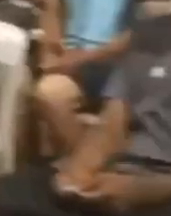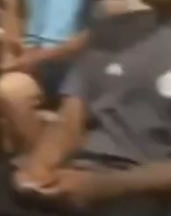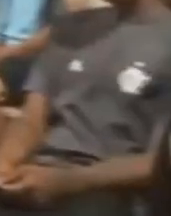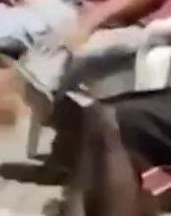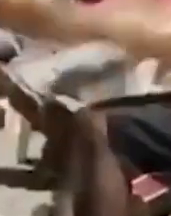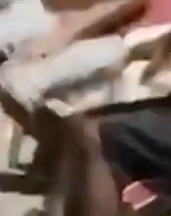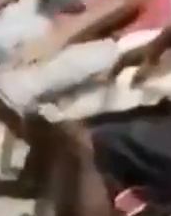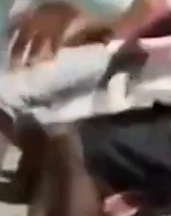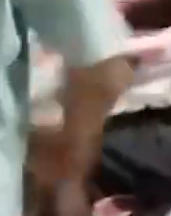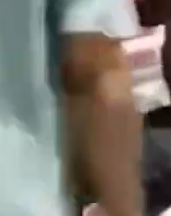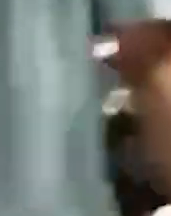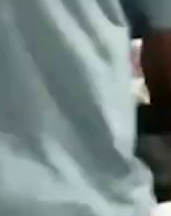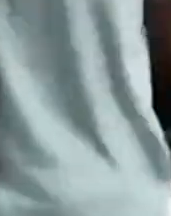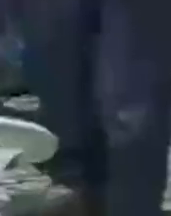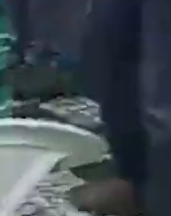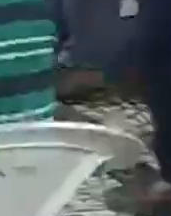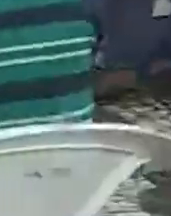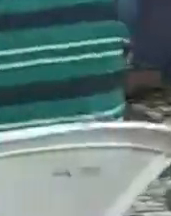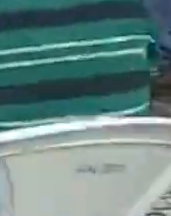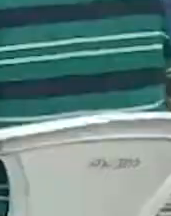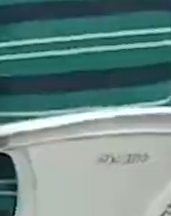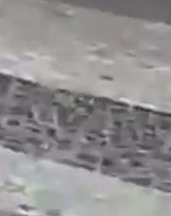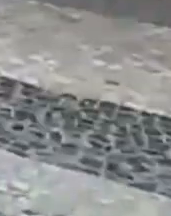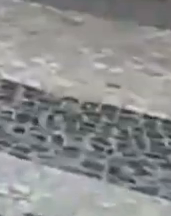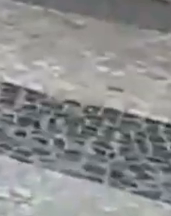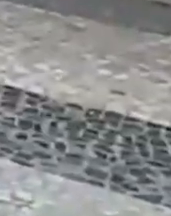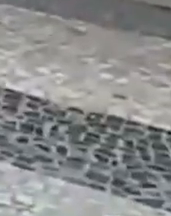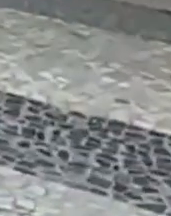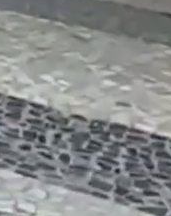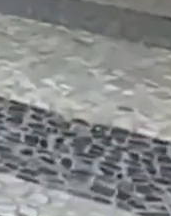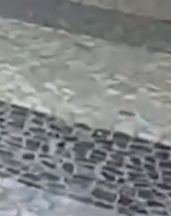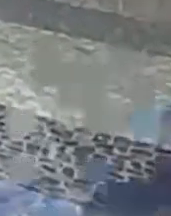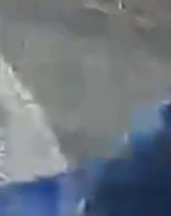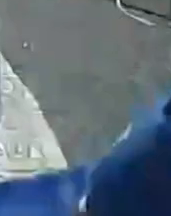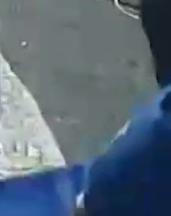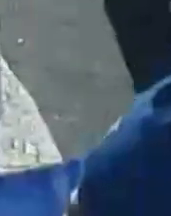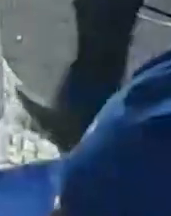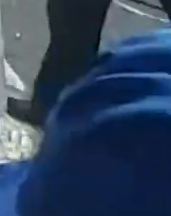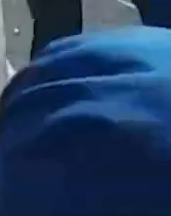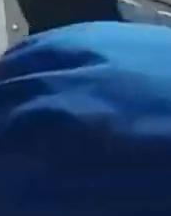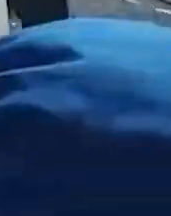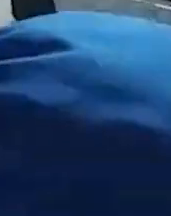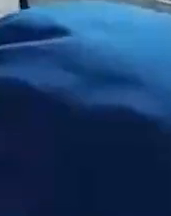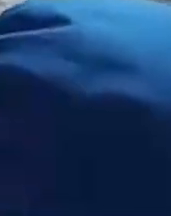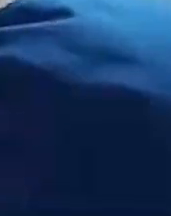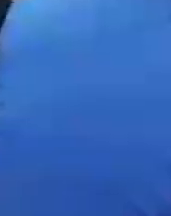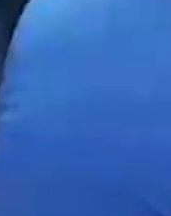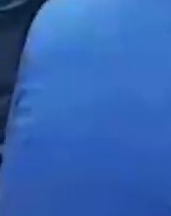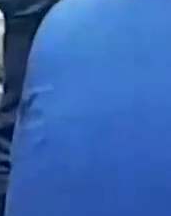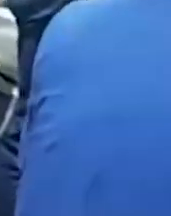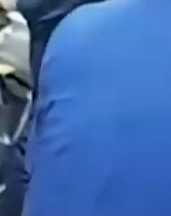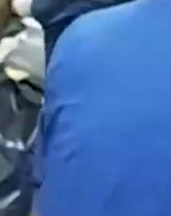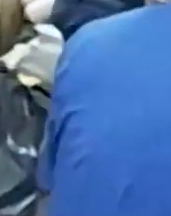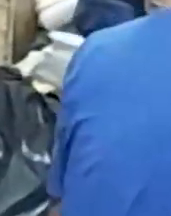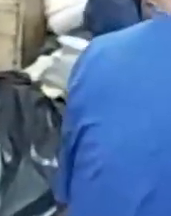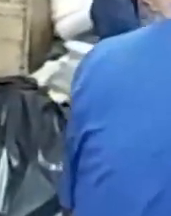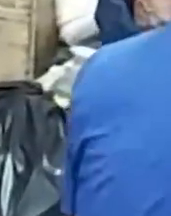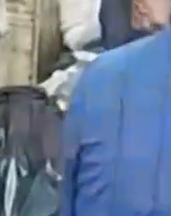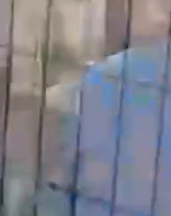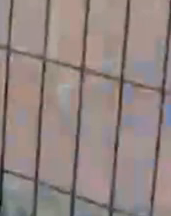de pessoas em situação de rua, para acolher aquele que a sociedade despreza e levar esperança ao que sofre ao